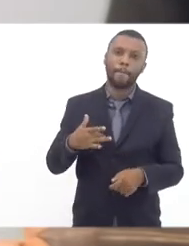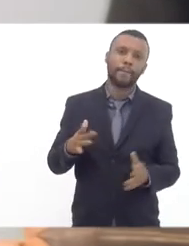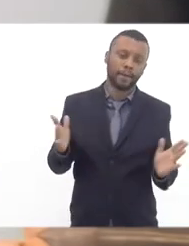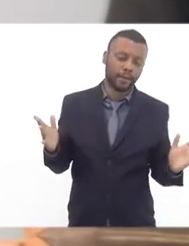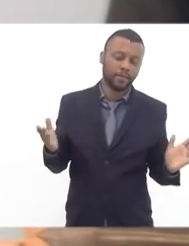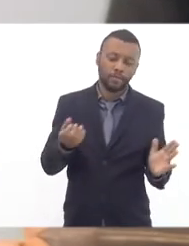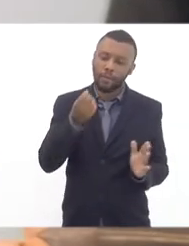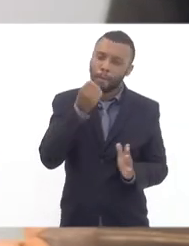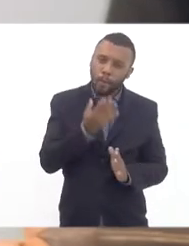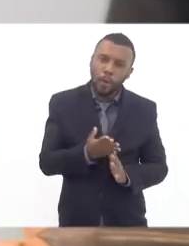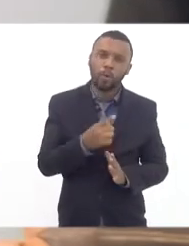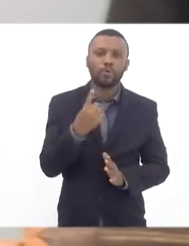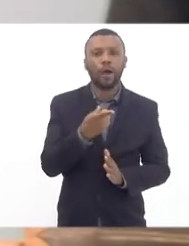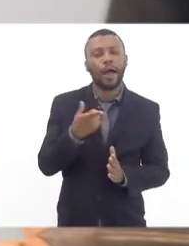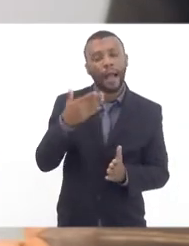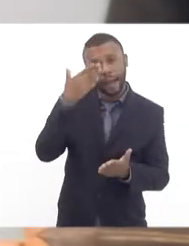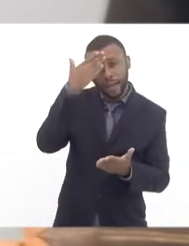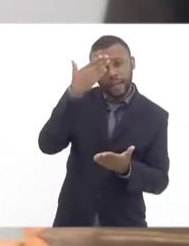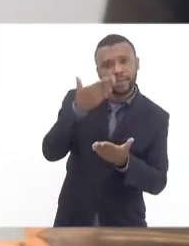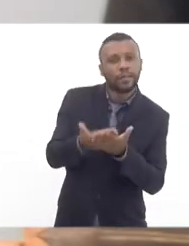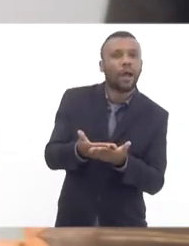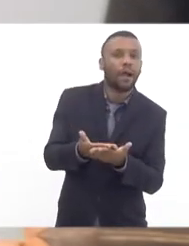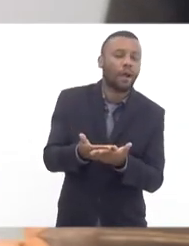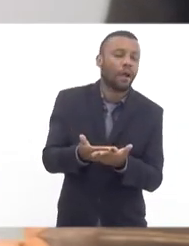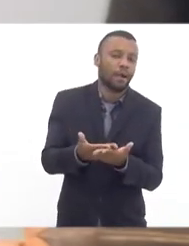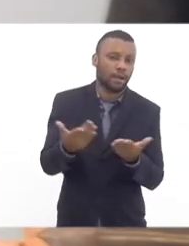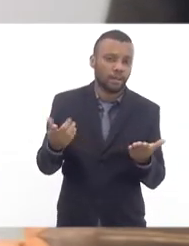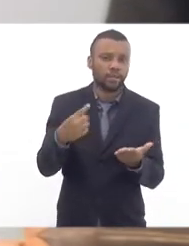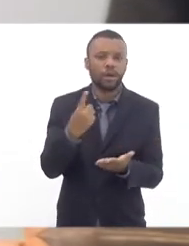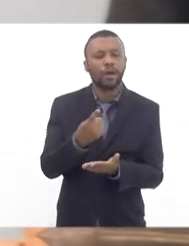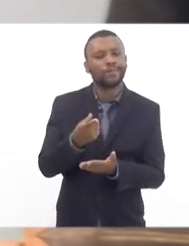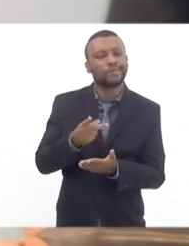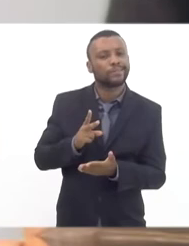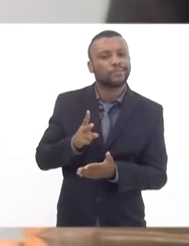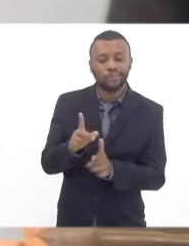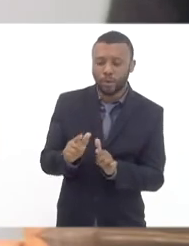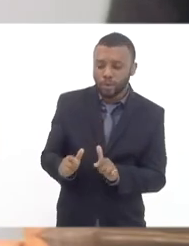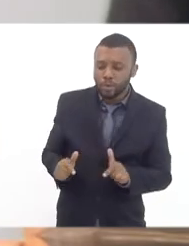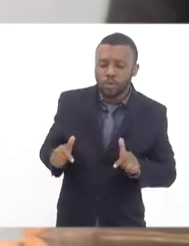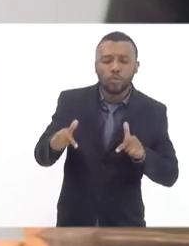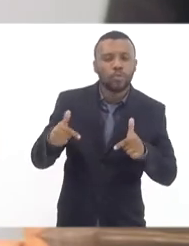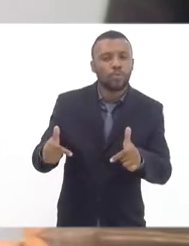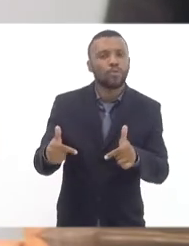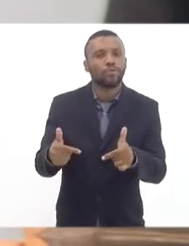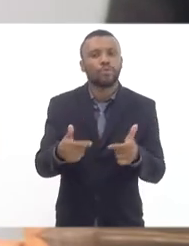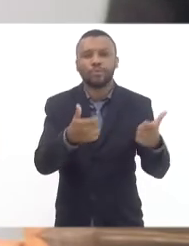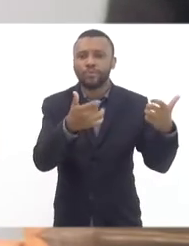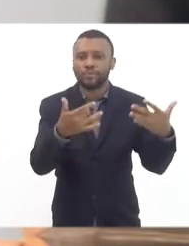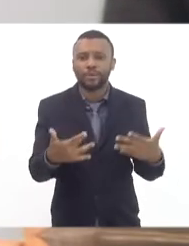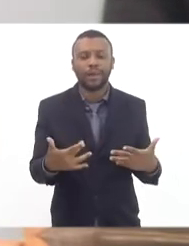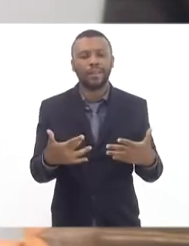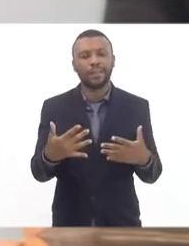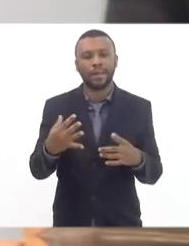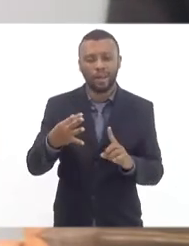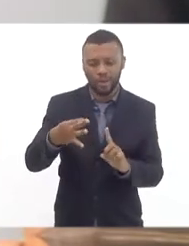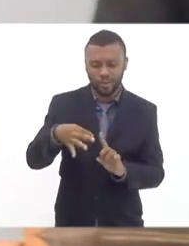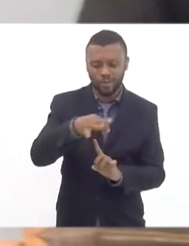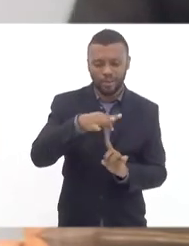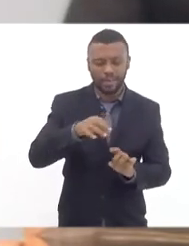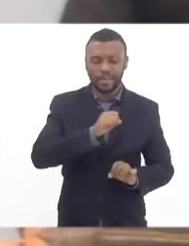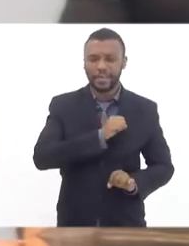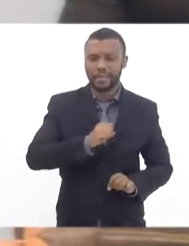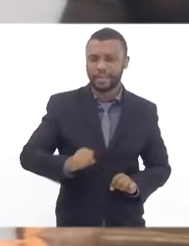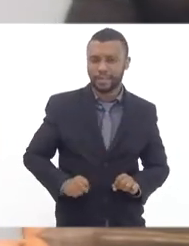a pena a gente insistir, a gente manter as nossas ações. Como bem fala o Santo Agostinho, um